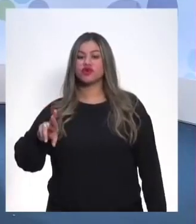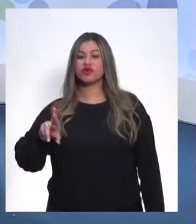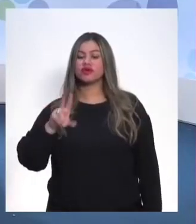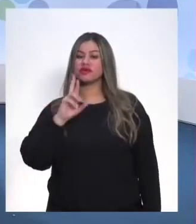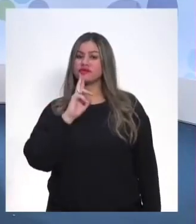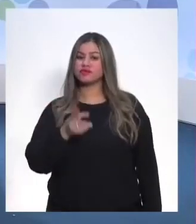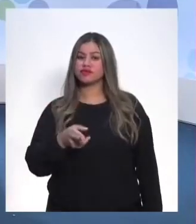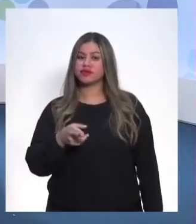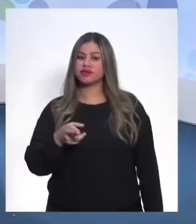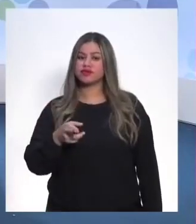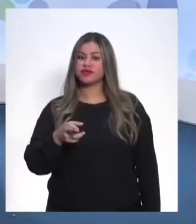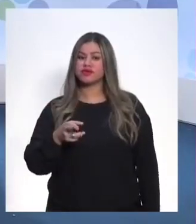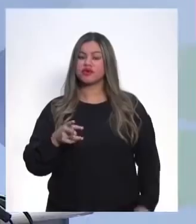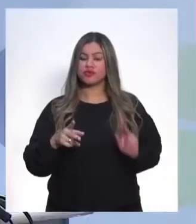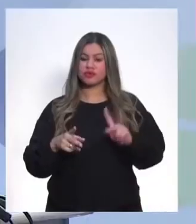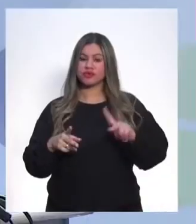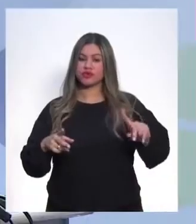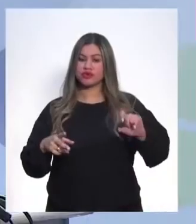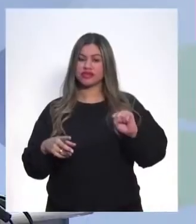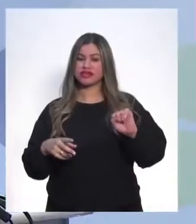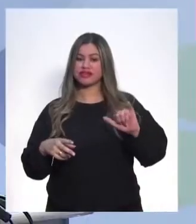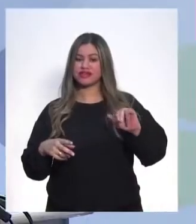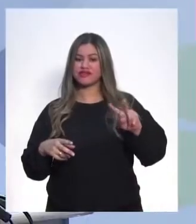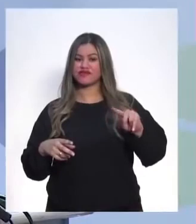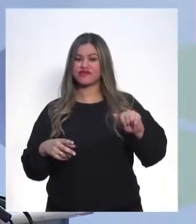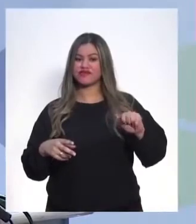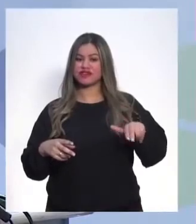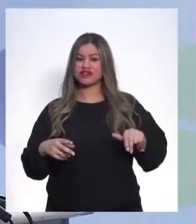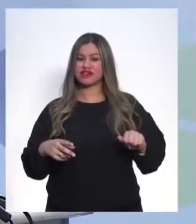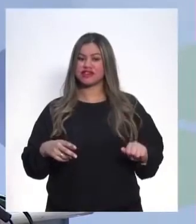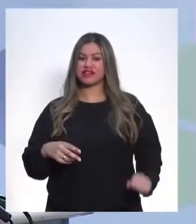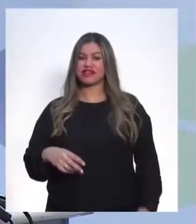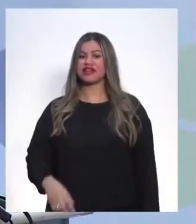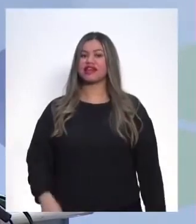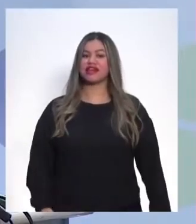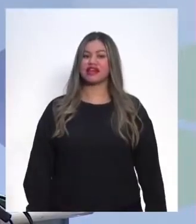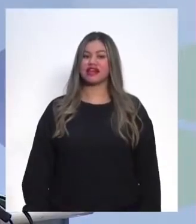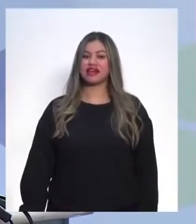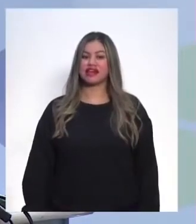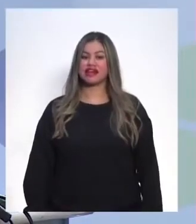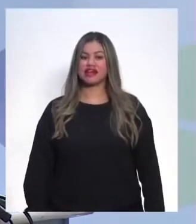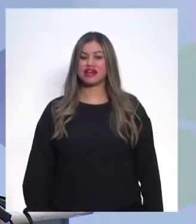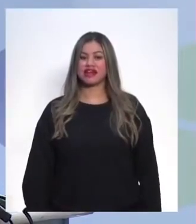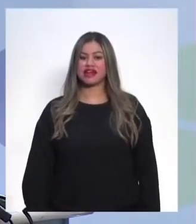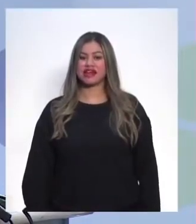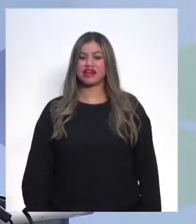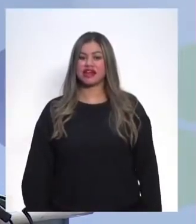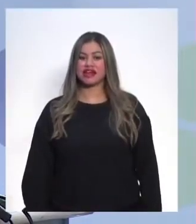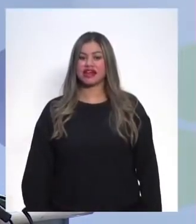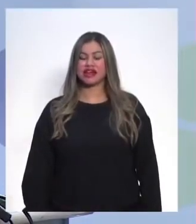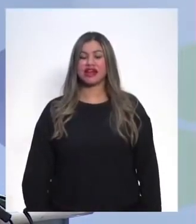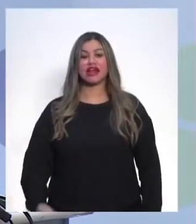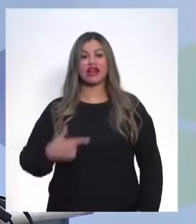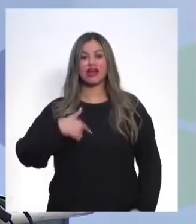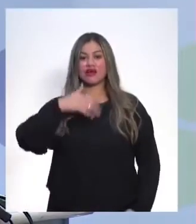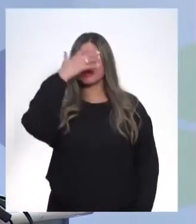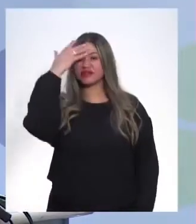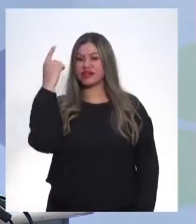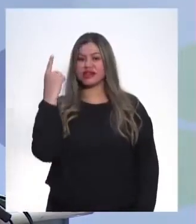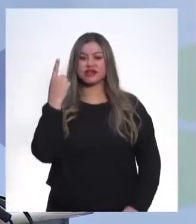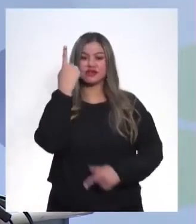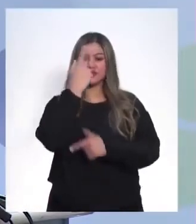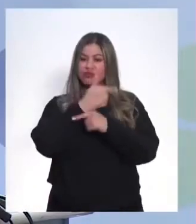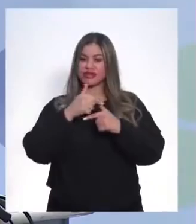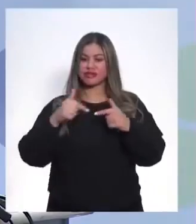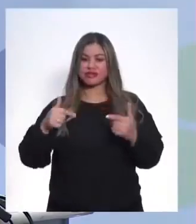calma, deixa eu achar, Silvana. Eu esqueço rapidinho, tipo, depois de uma semana eu esqueço, não lembro de mais nada. Meu filho tem que